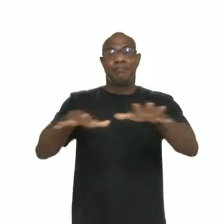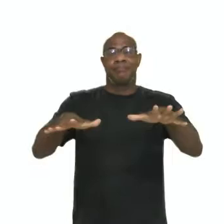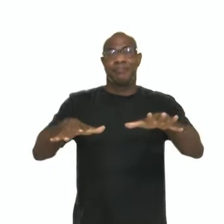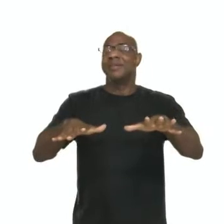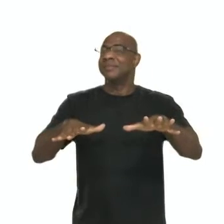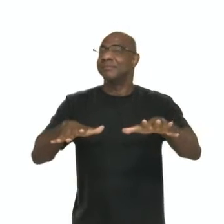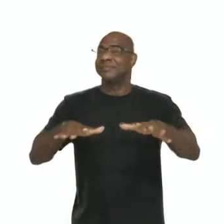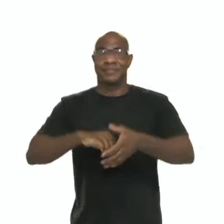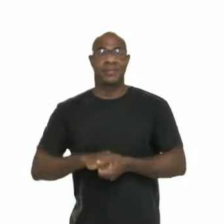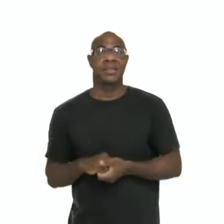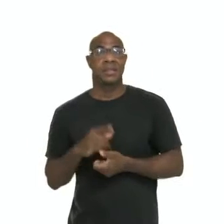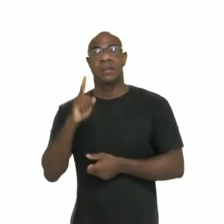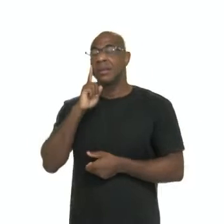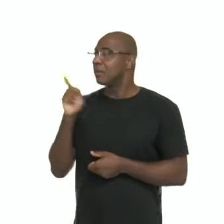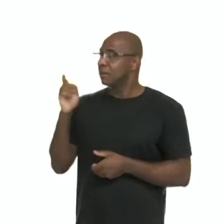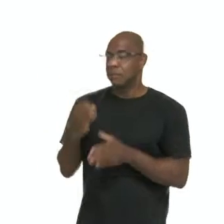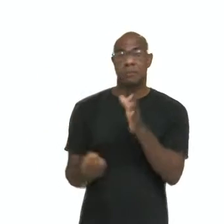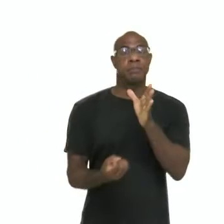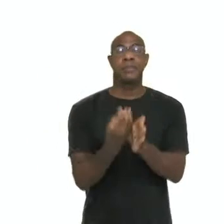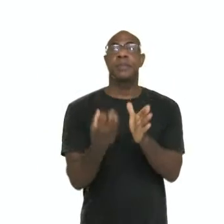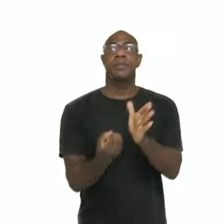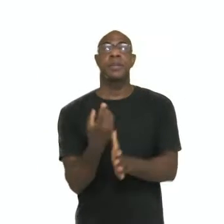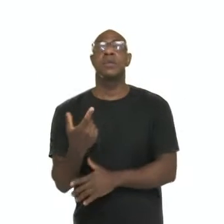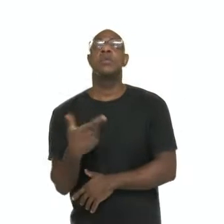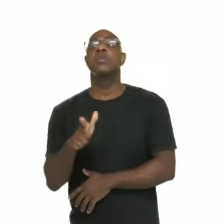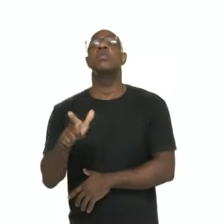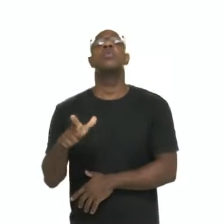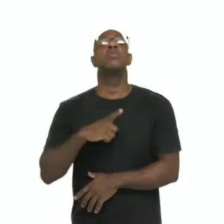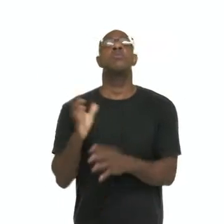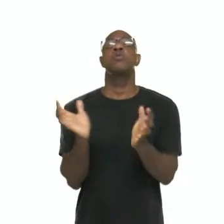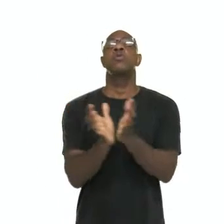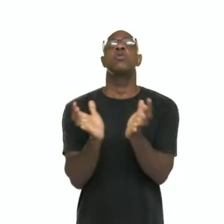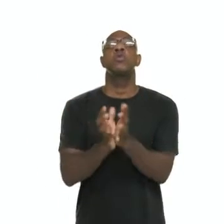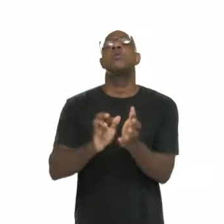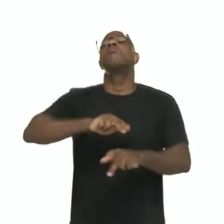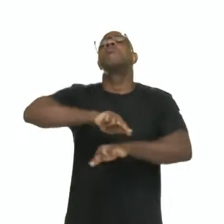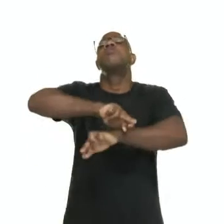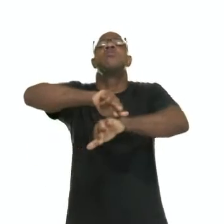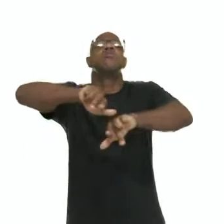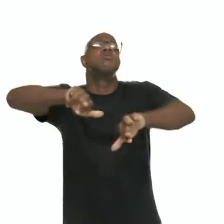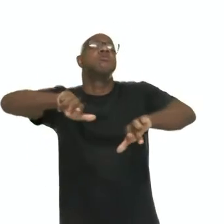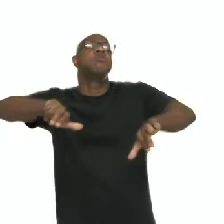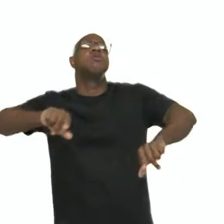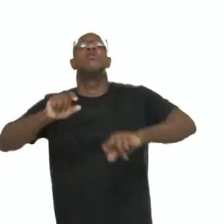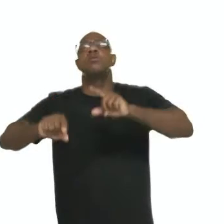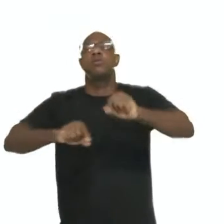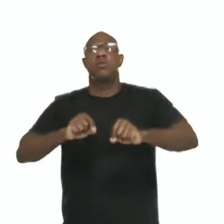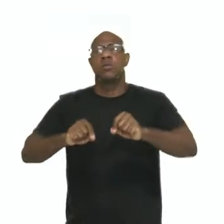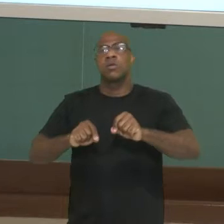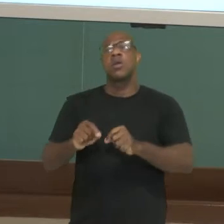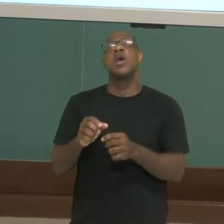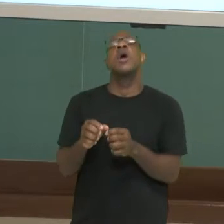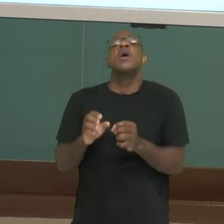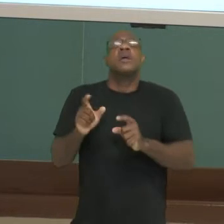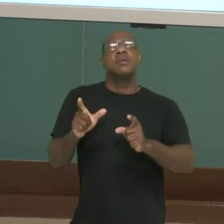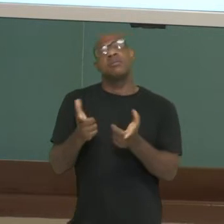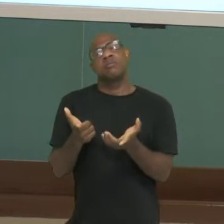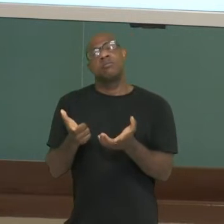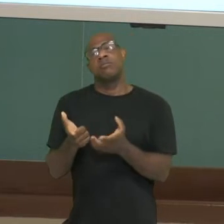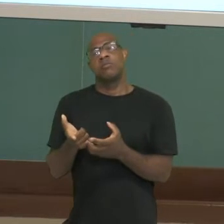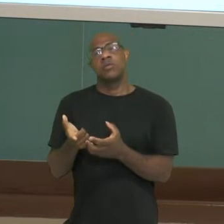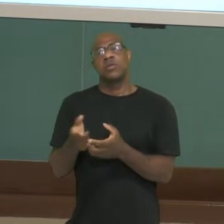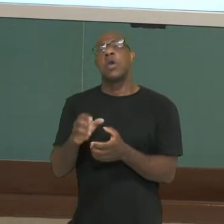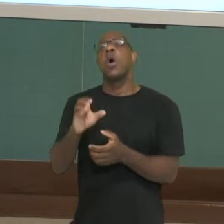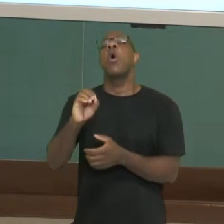distintas, dando origem a uma enorme diversidade de organismos.